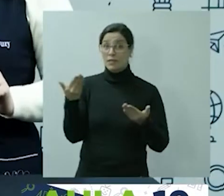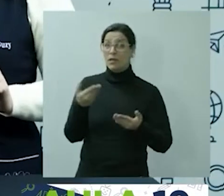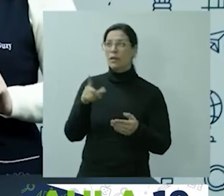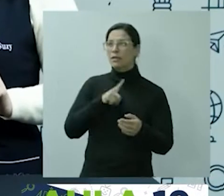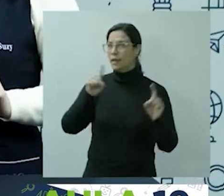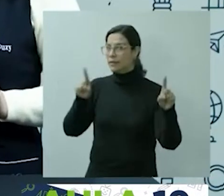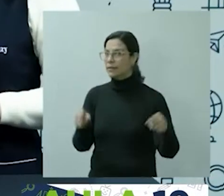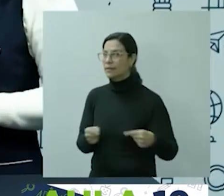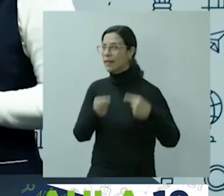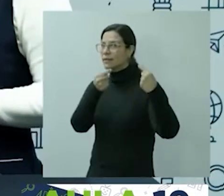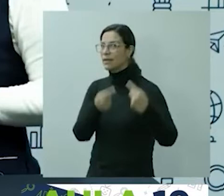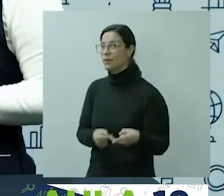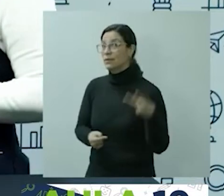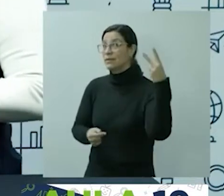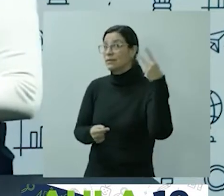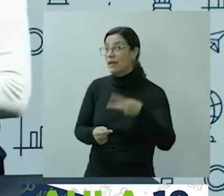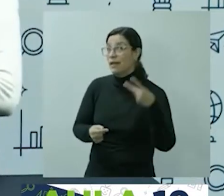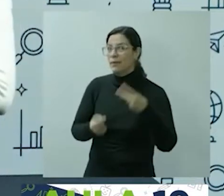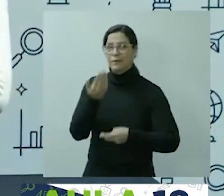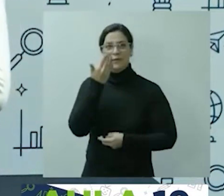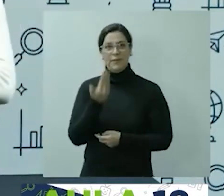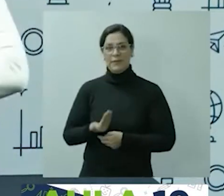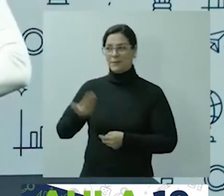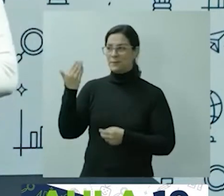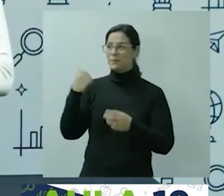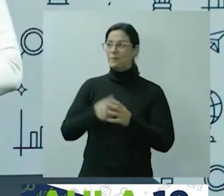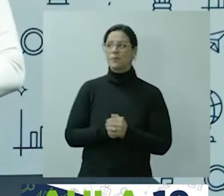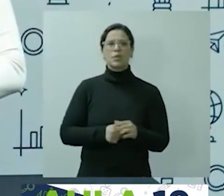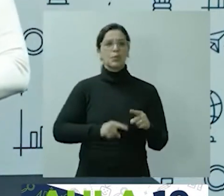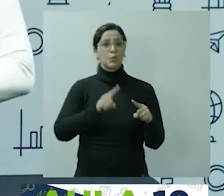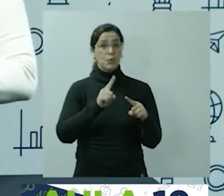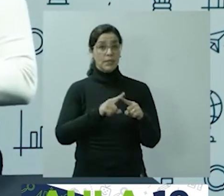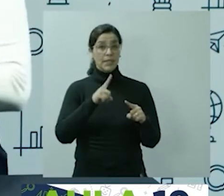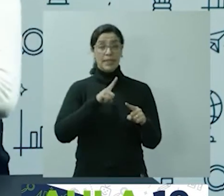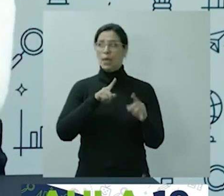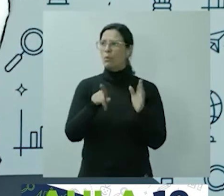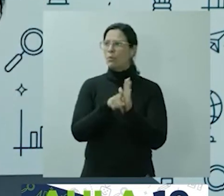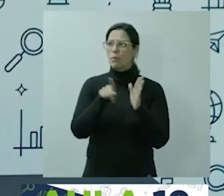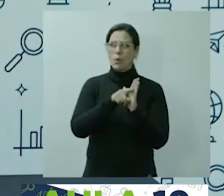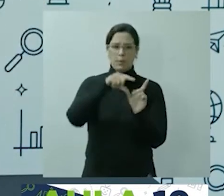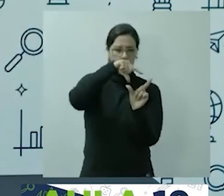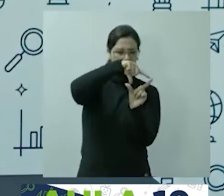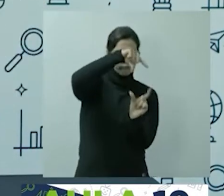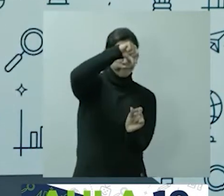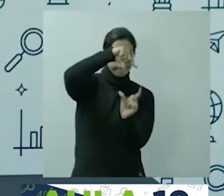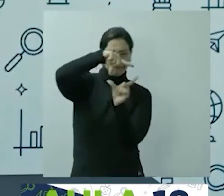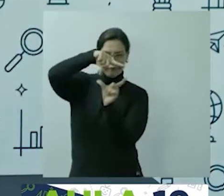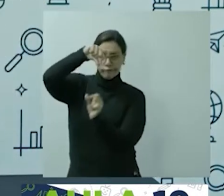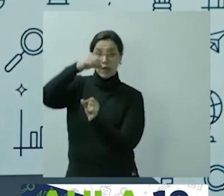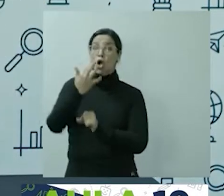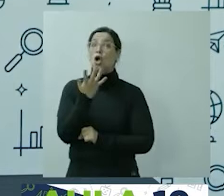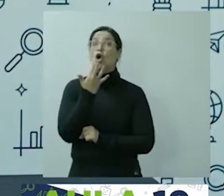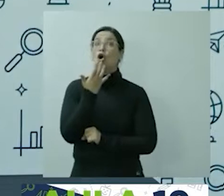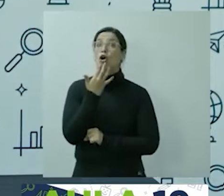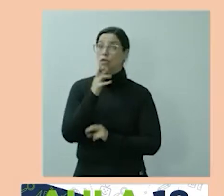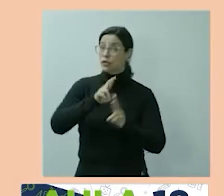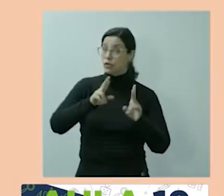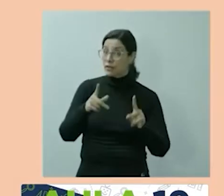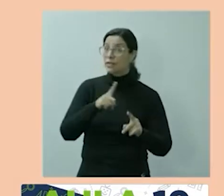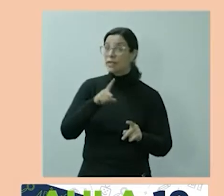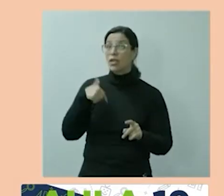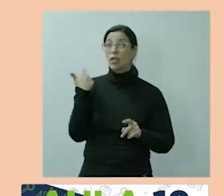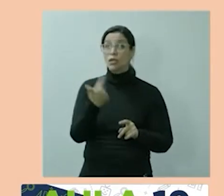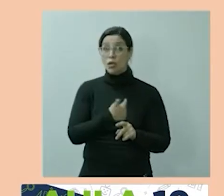mais um desafio. Olhem só. Por trás desses retângulos aqui coloridos,